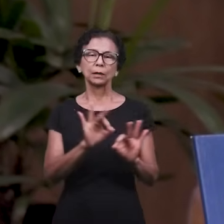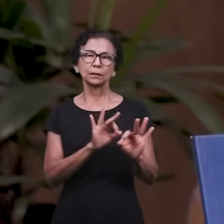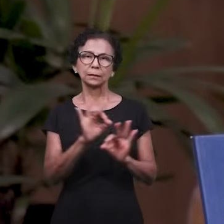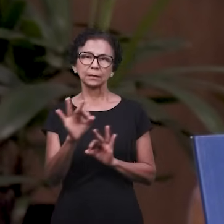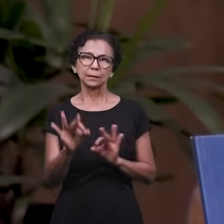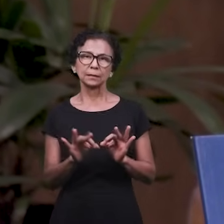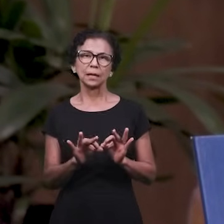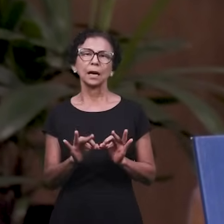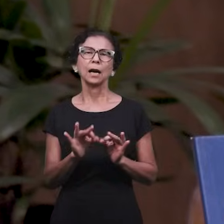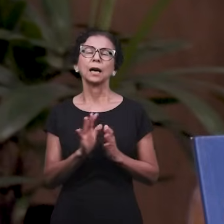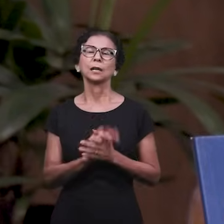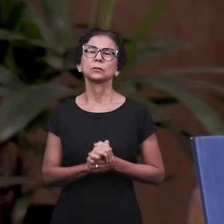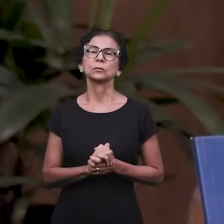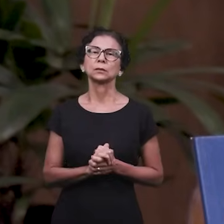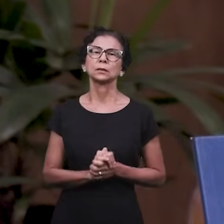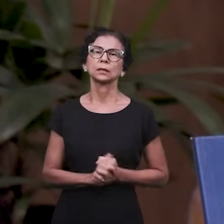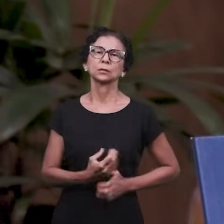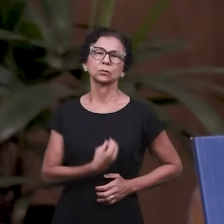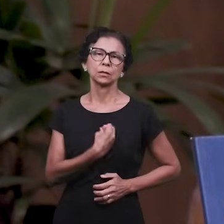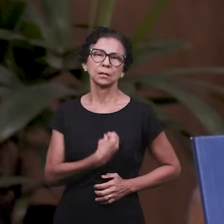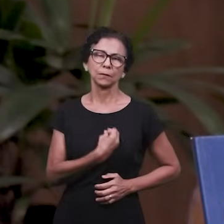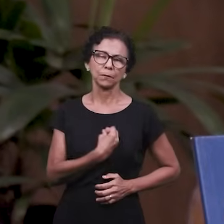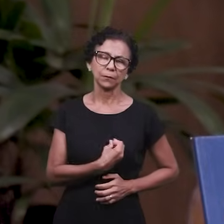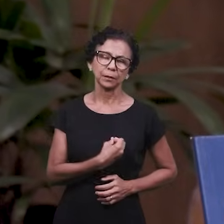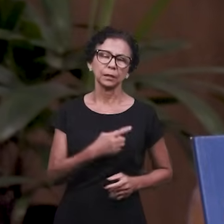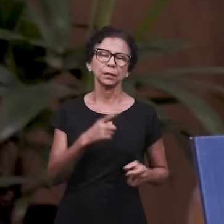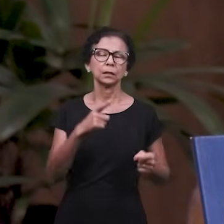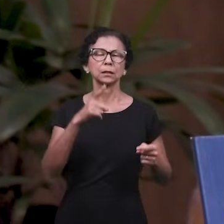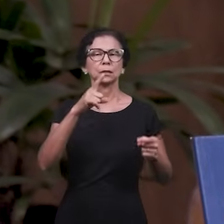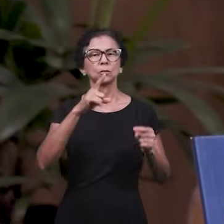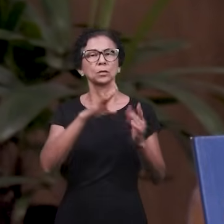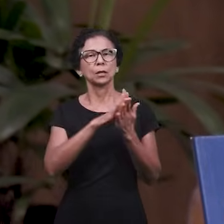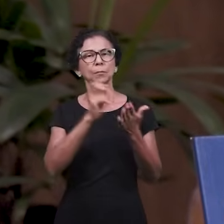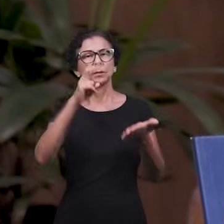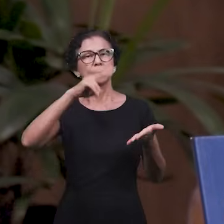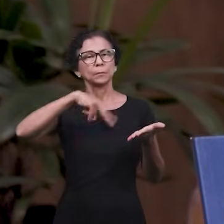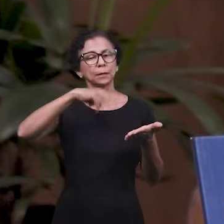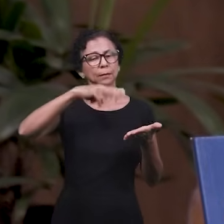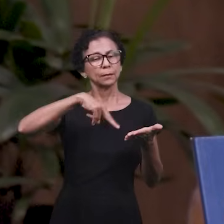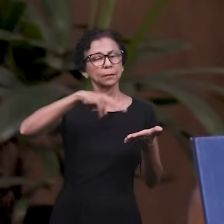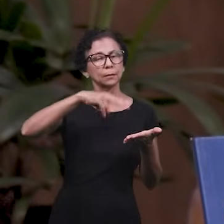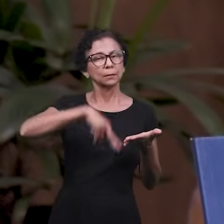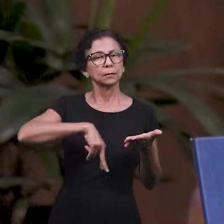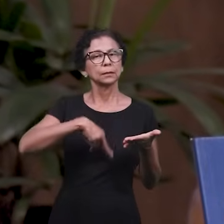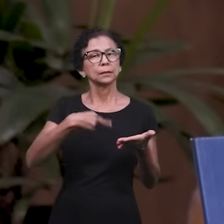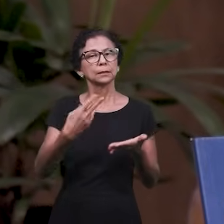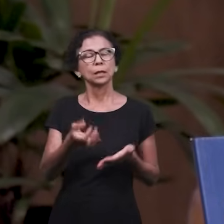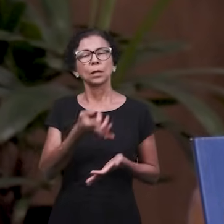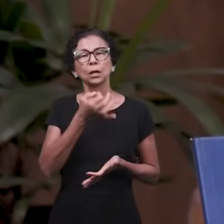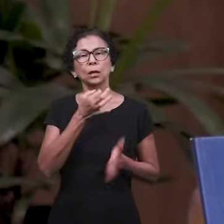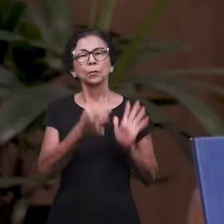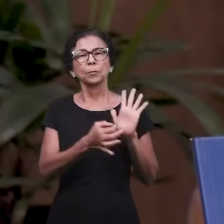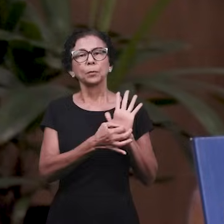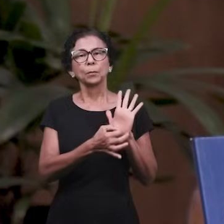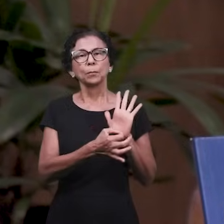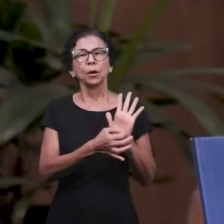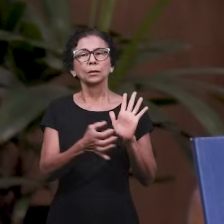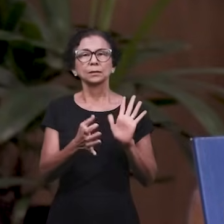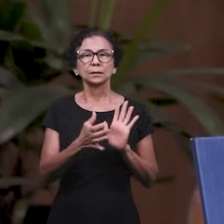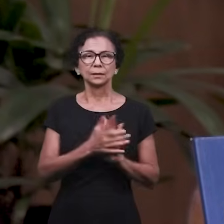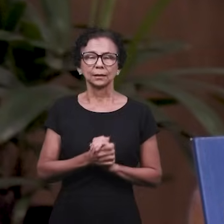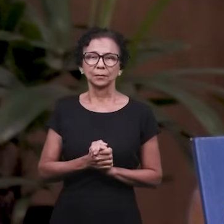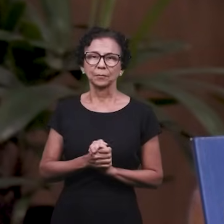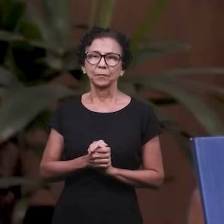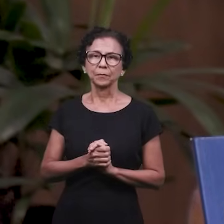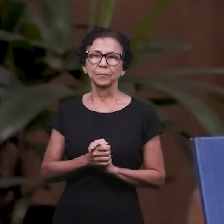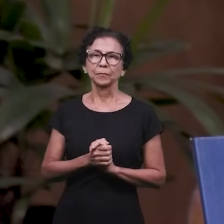nossas rotinas colaborativas, a rotina de leitura da Bíblia, nós propomos a leitura e o